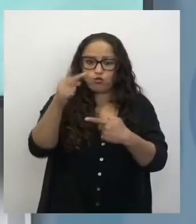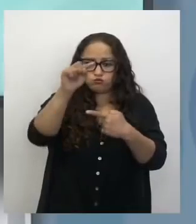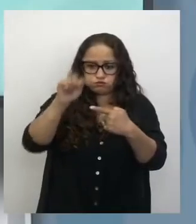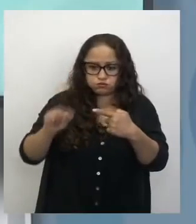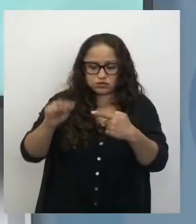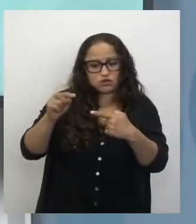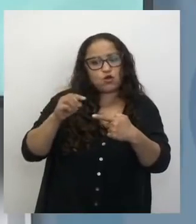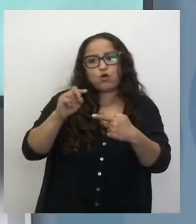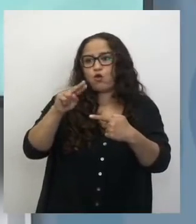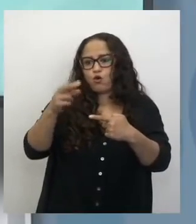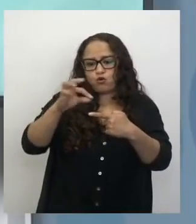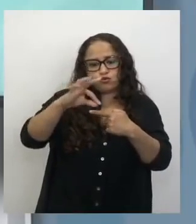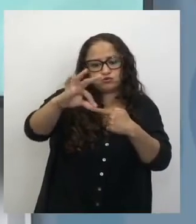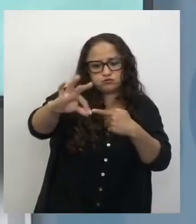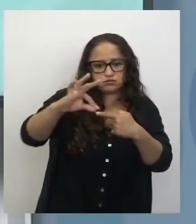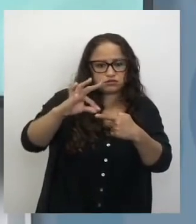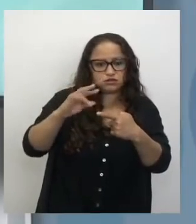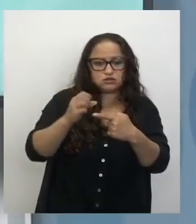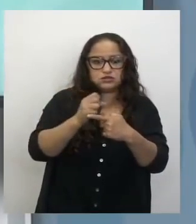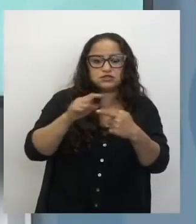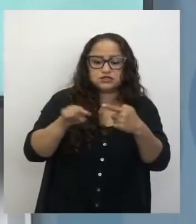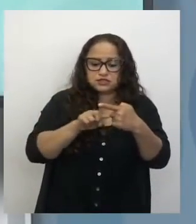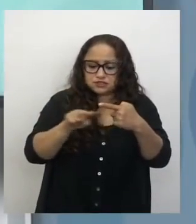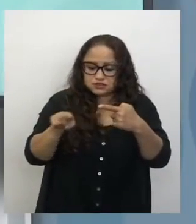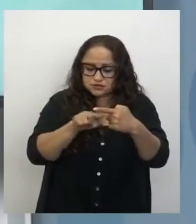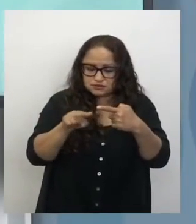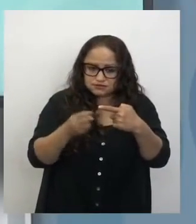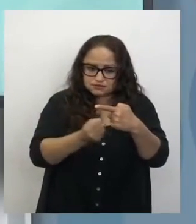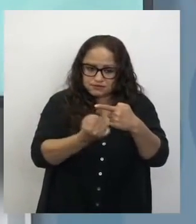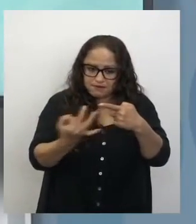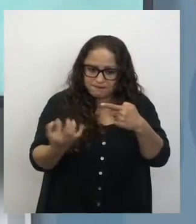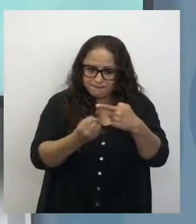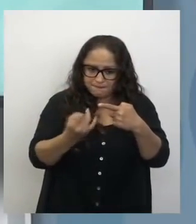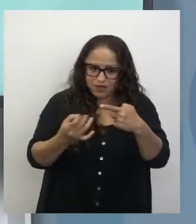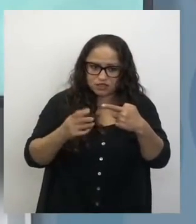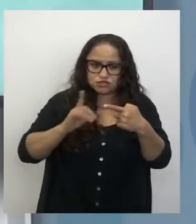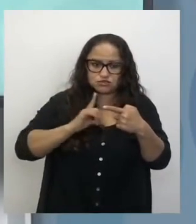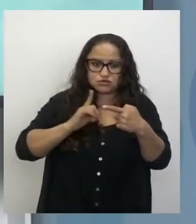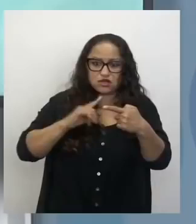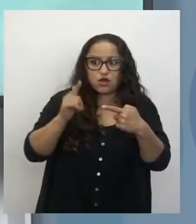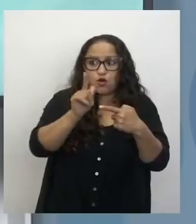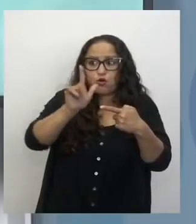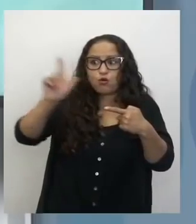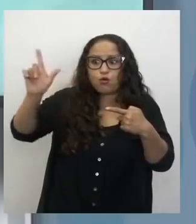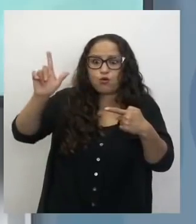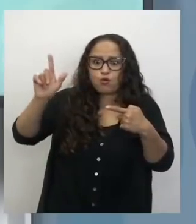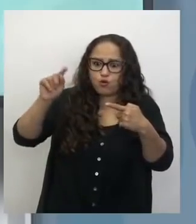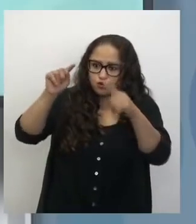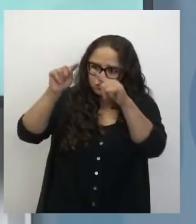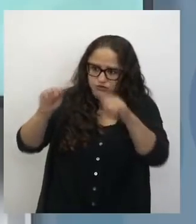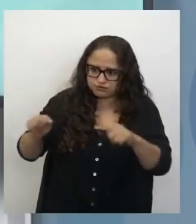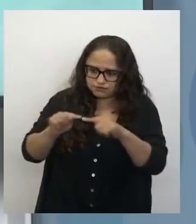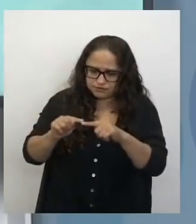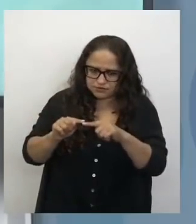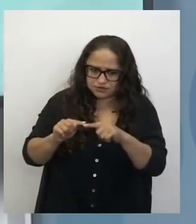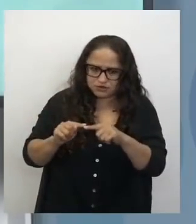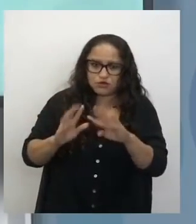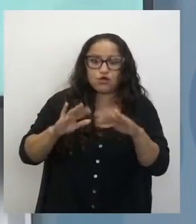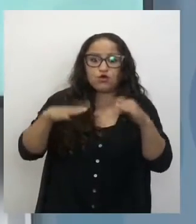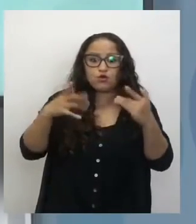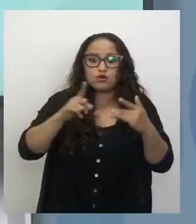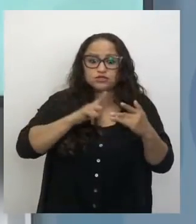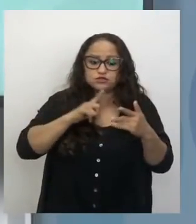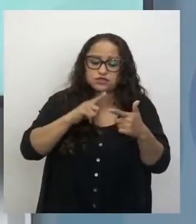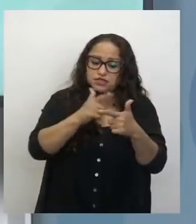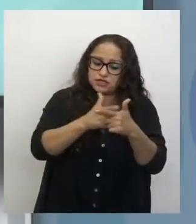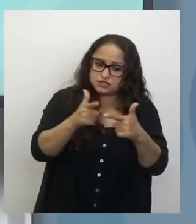lado, ou o perímetro, ou a área, e o número de baixo da razão é a mesma coisa, só que para o outro triângulo, tá certo? Quando você faz essa